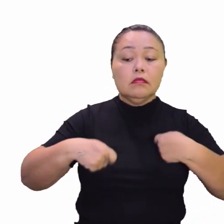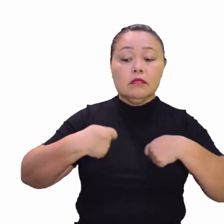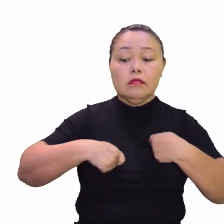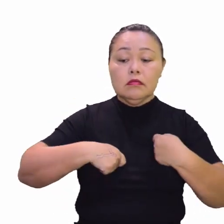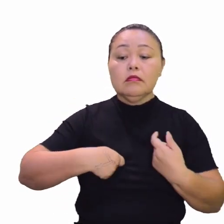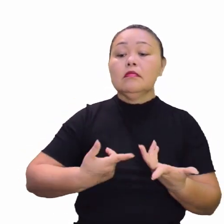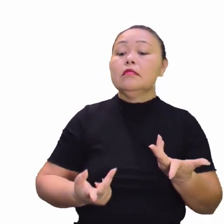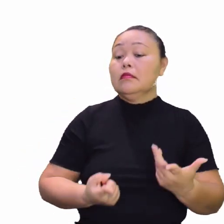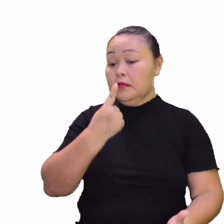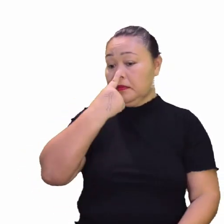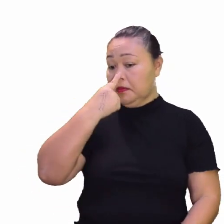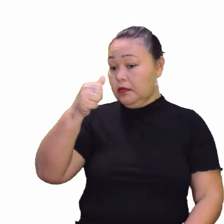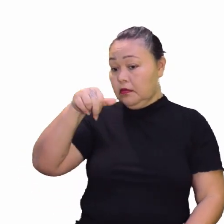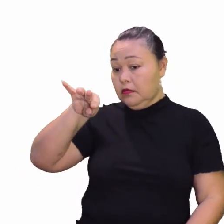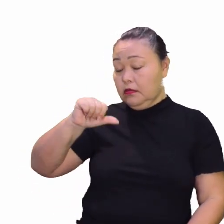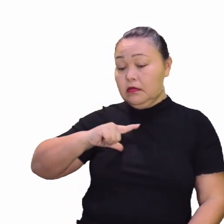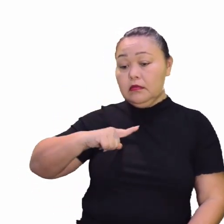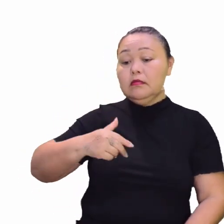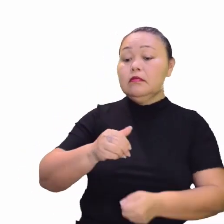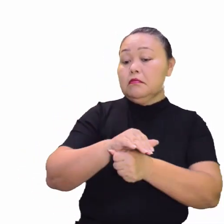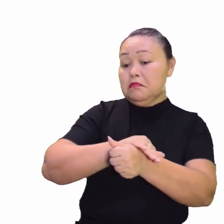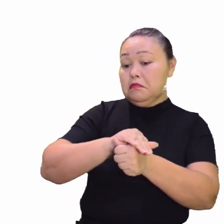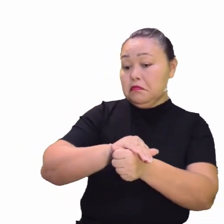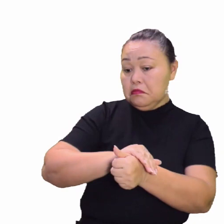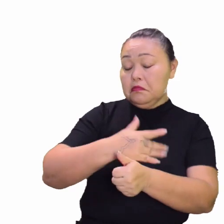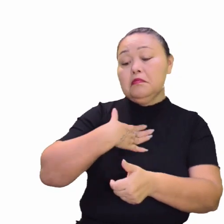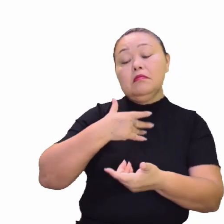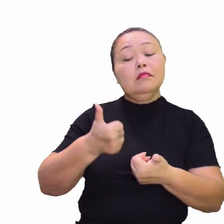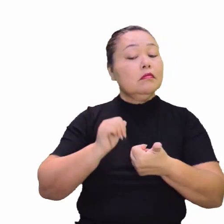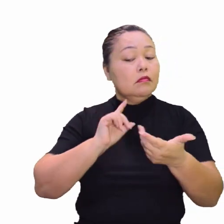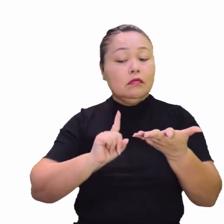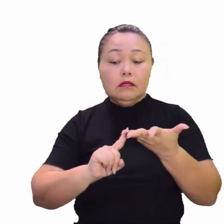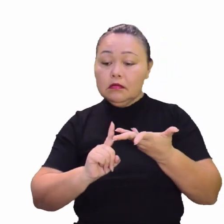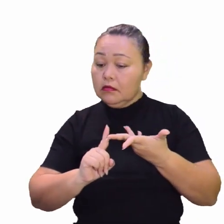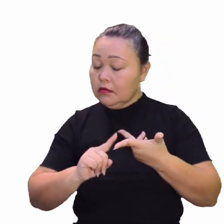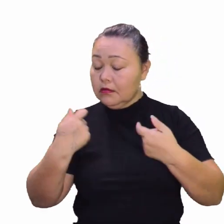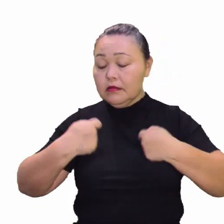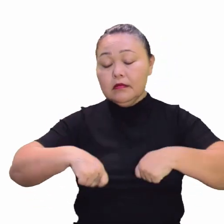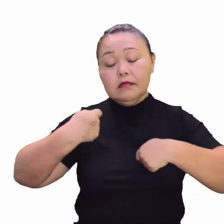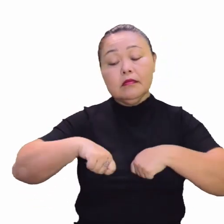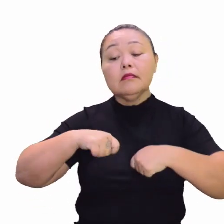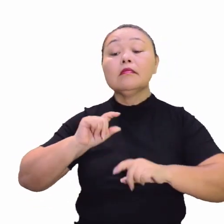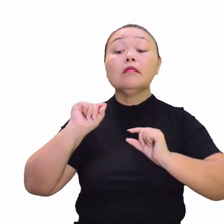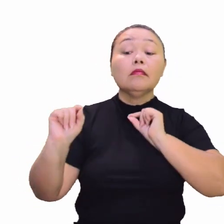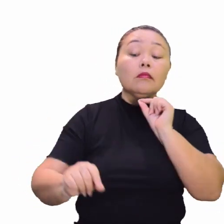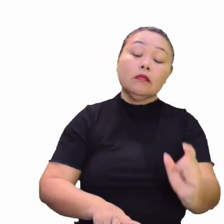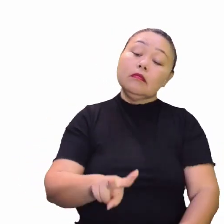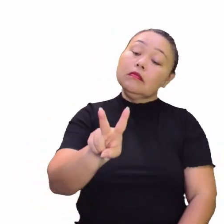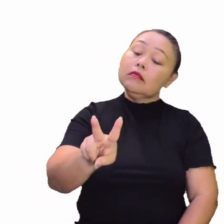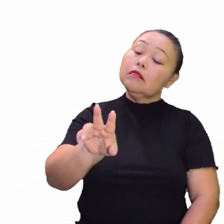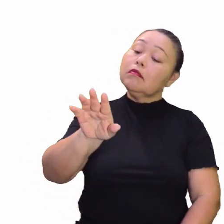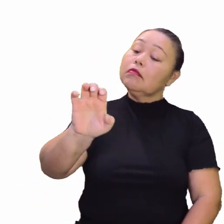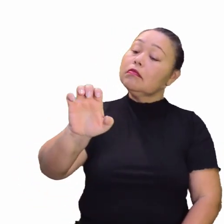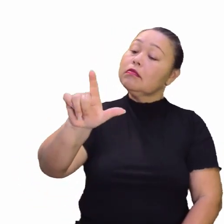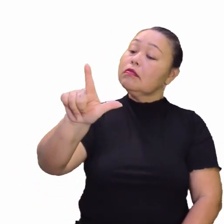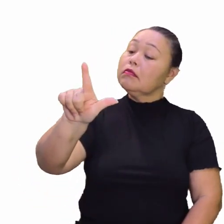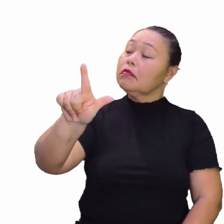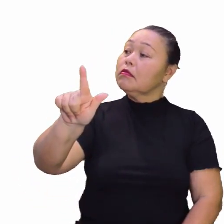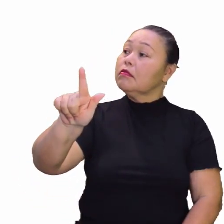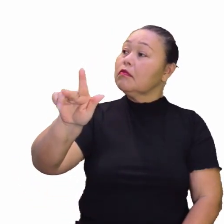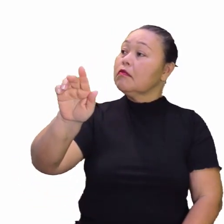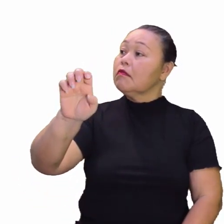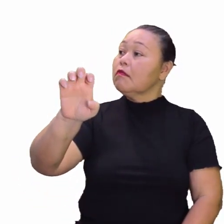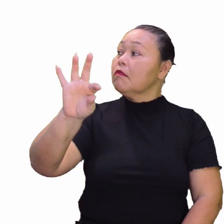A anta? Também. O jabuti? Também, professor. Fechou. Então, está tudo junto